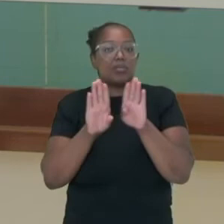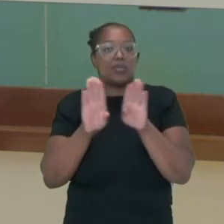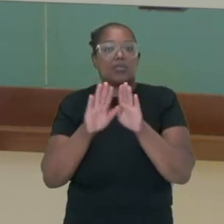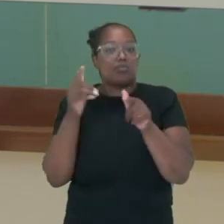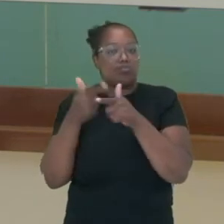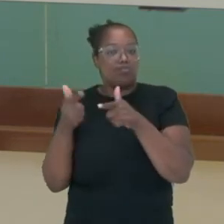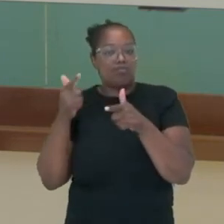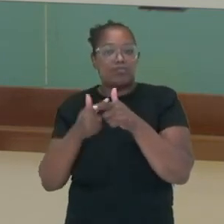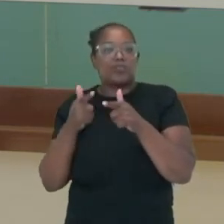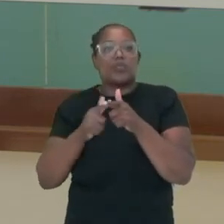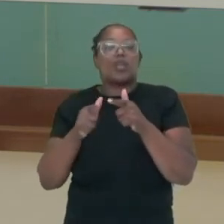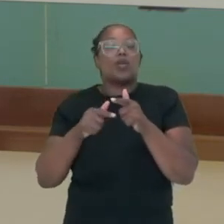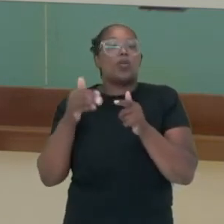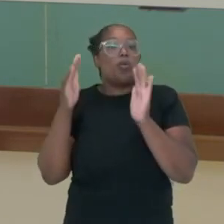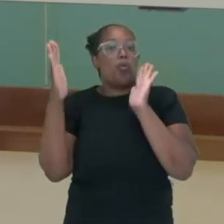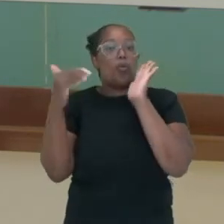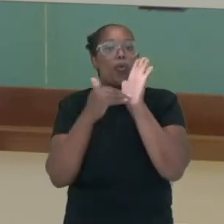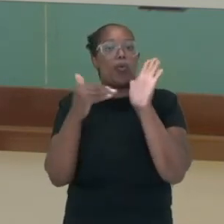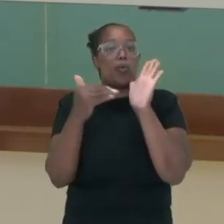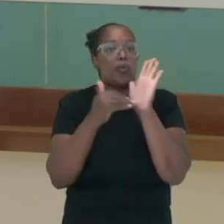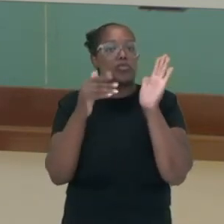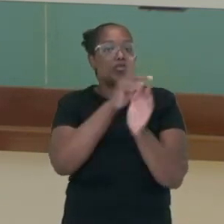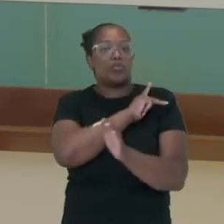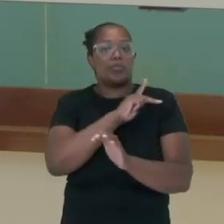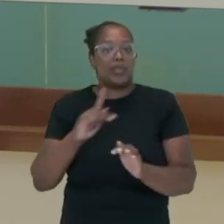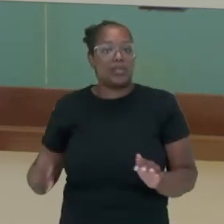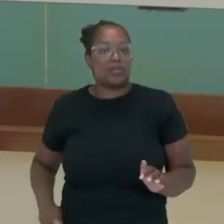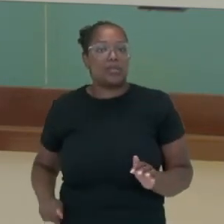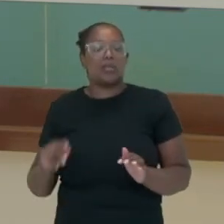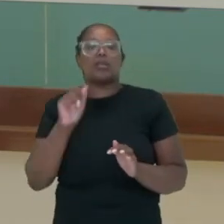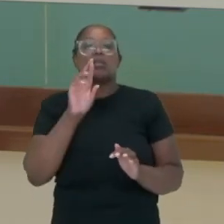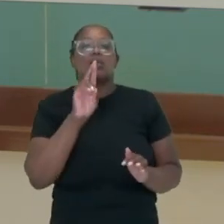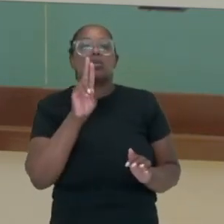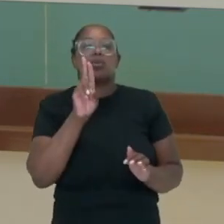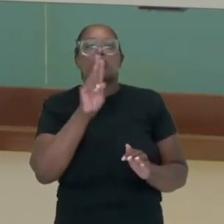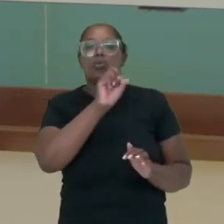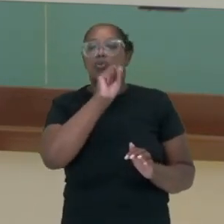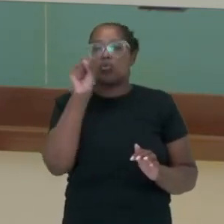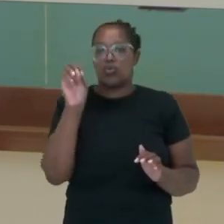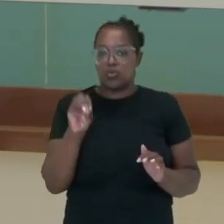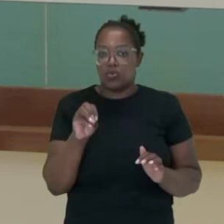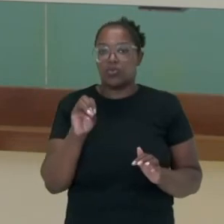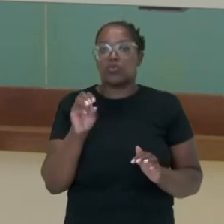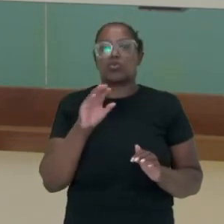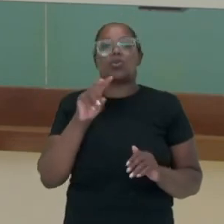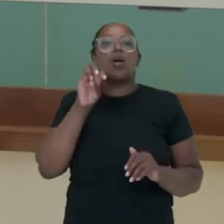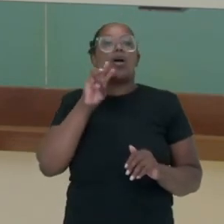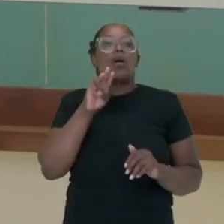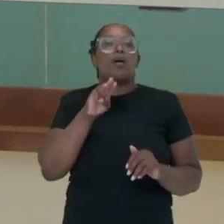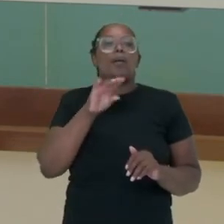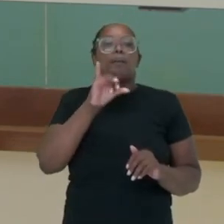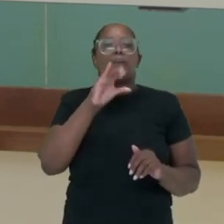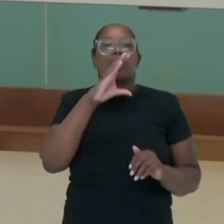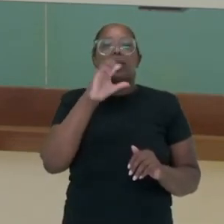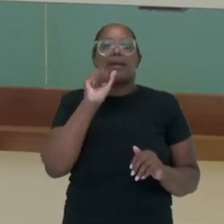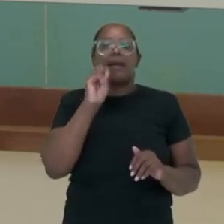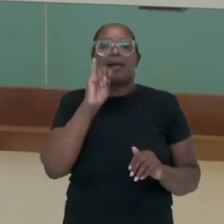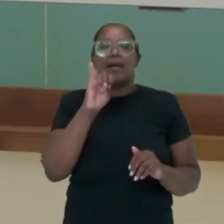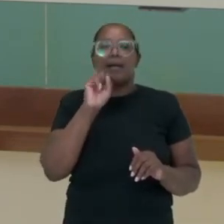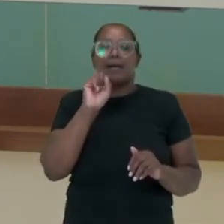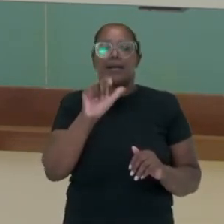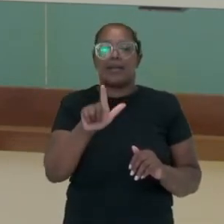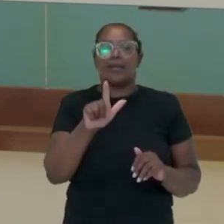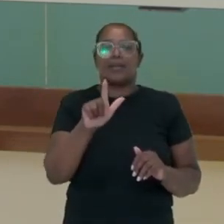gerada. O último presidente russo e, por consequência, soviético, Mikhail Gorbachev, fez